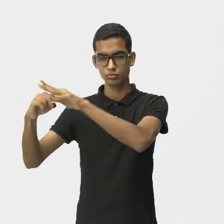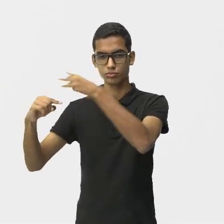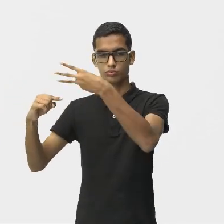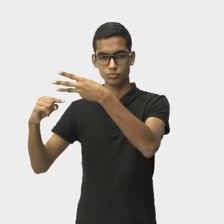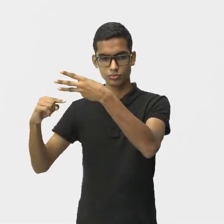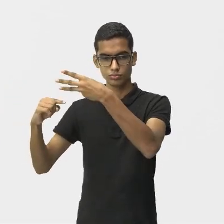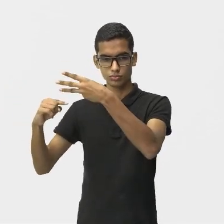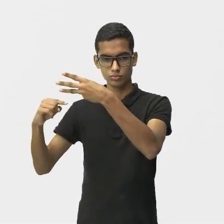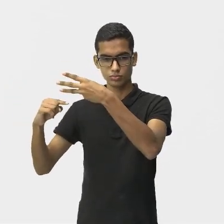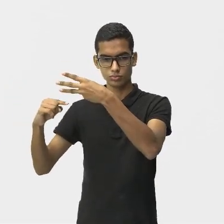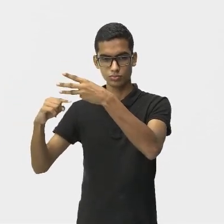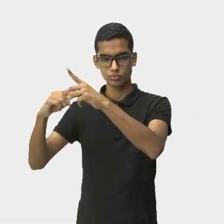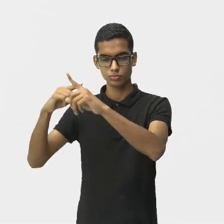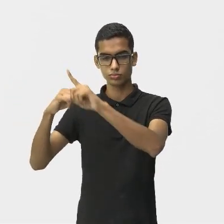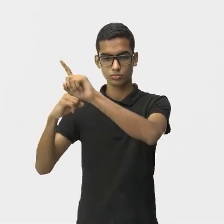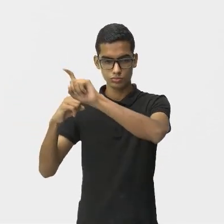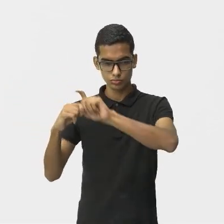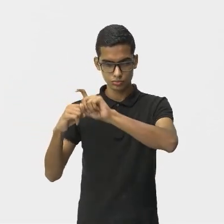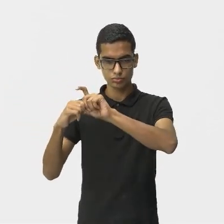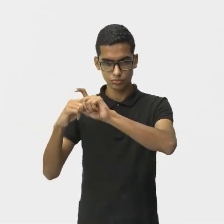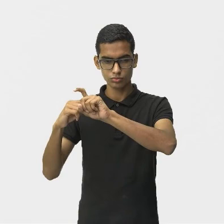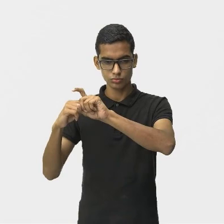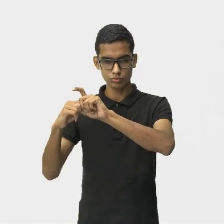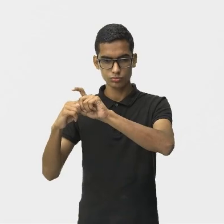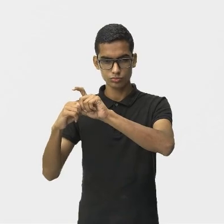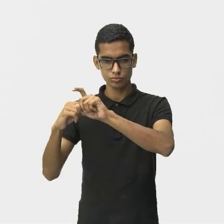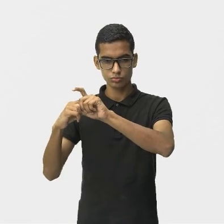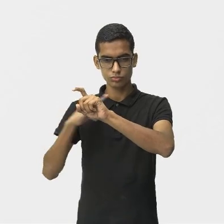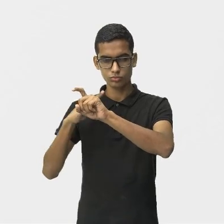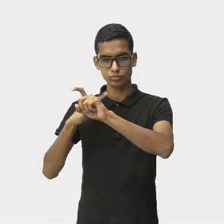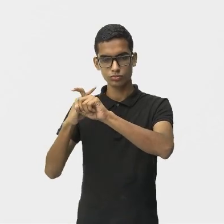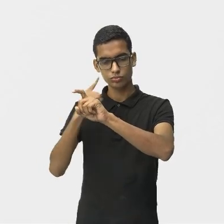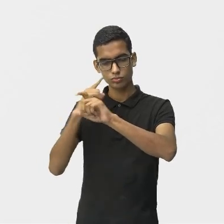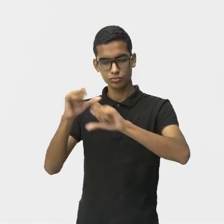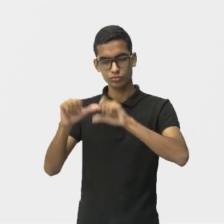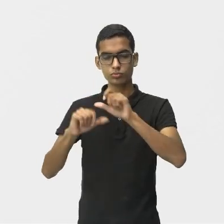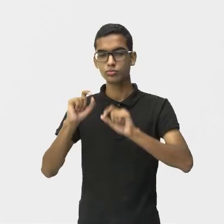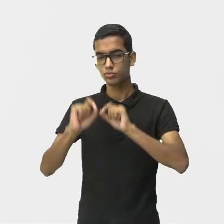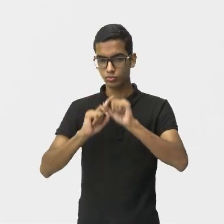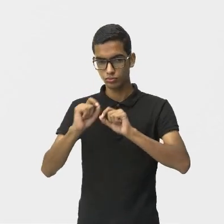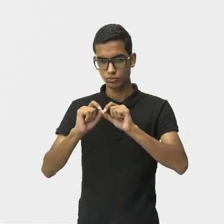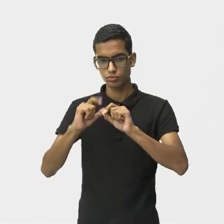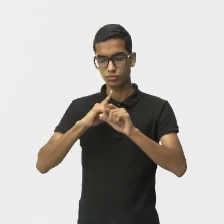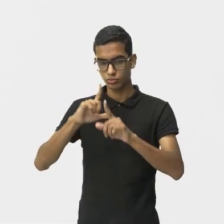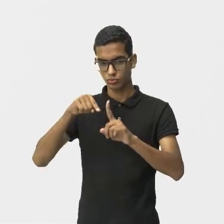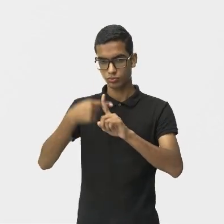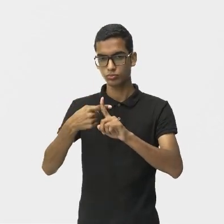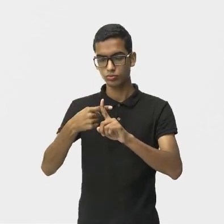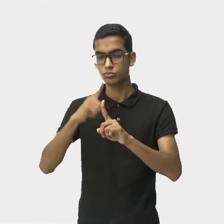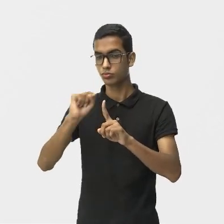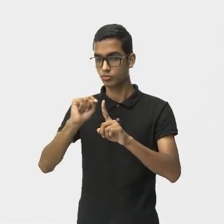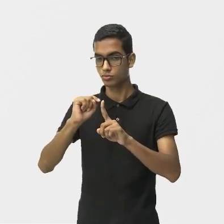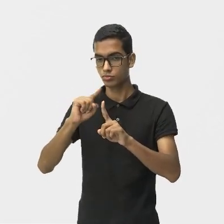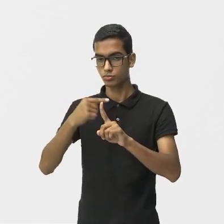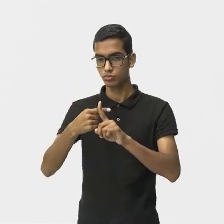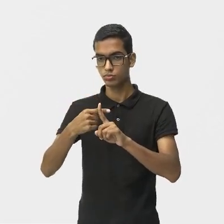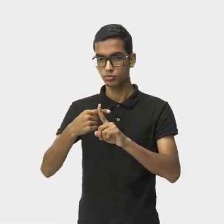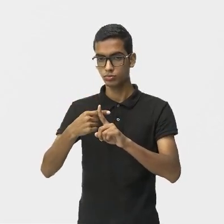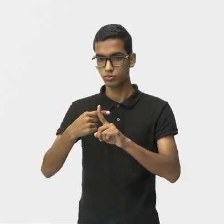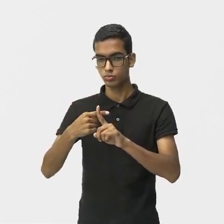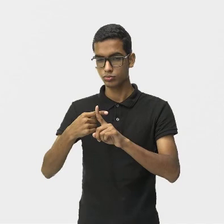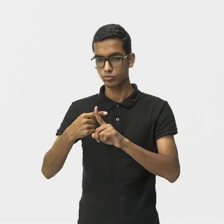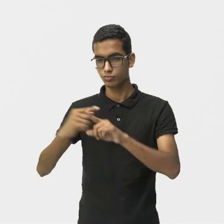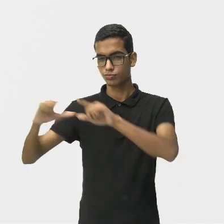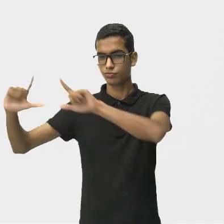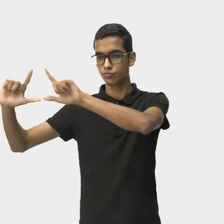9. 9 positivo. Base negativa, expoente par, resultado positivo. Então, 9 positivo,